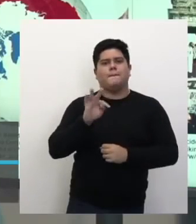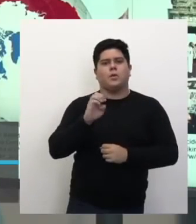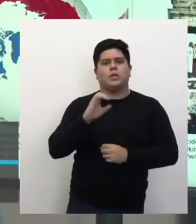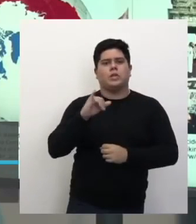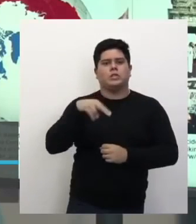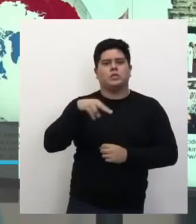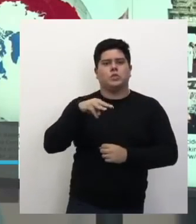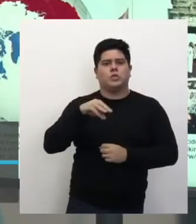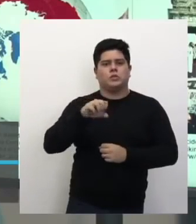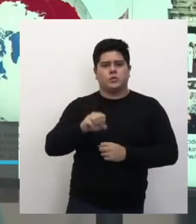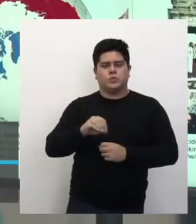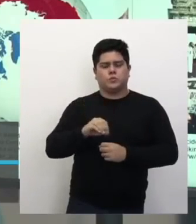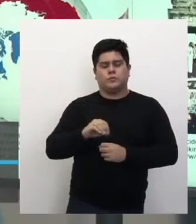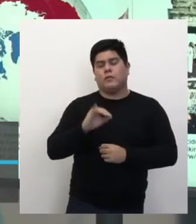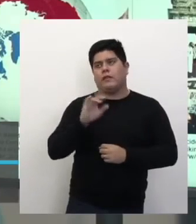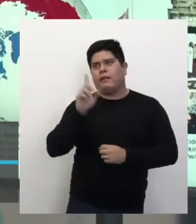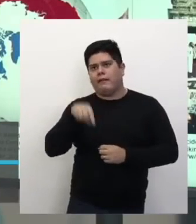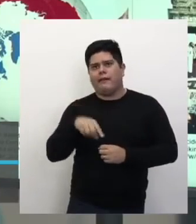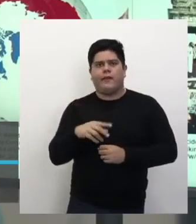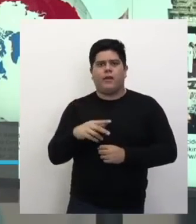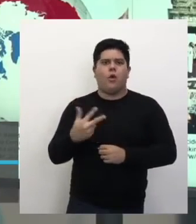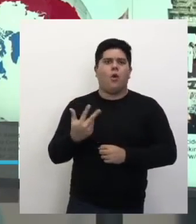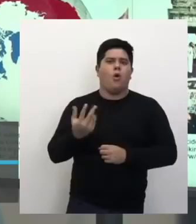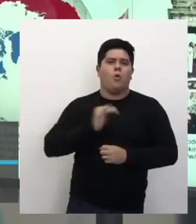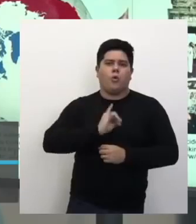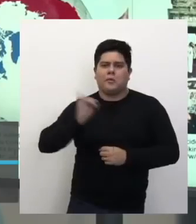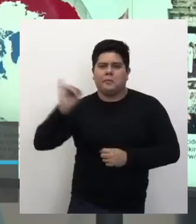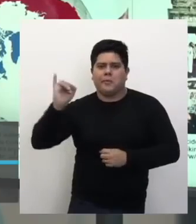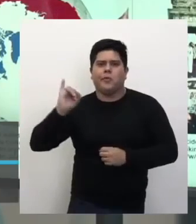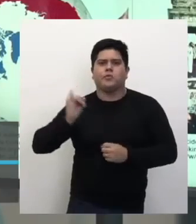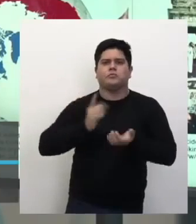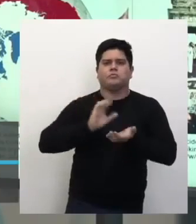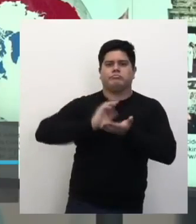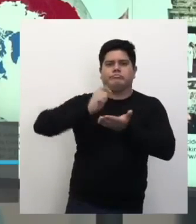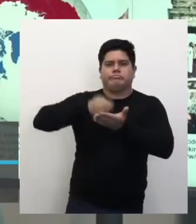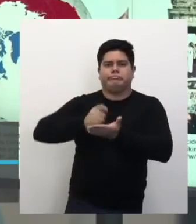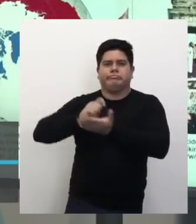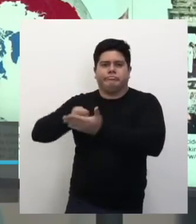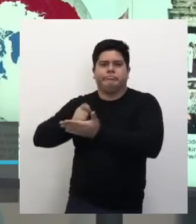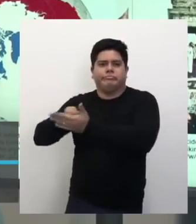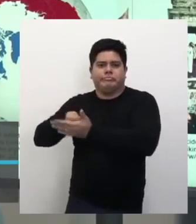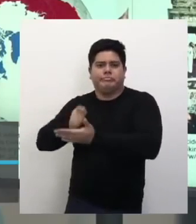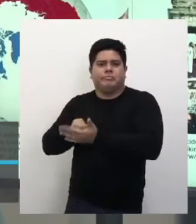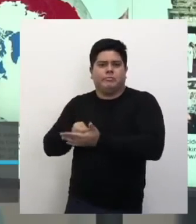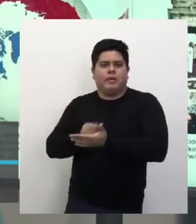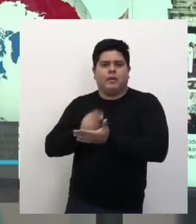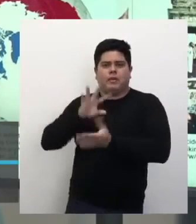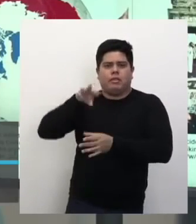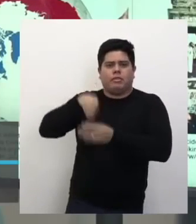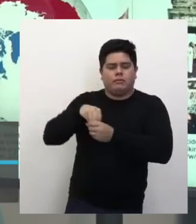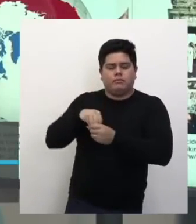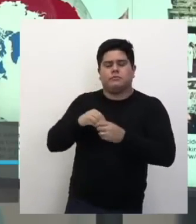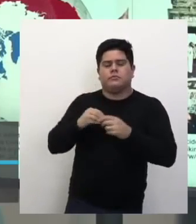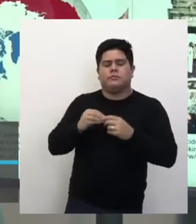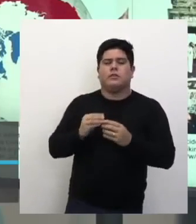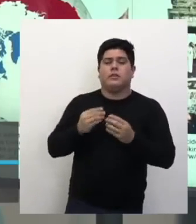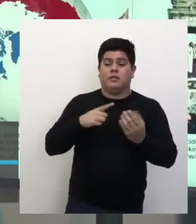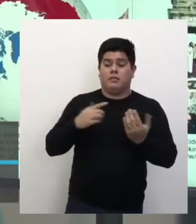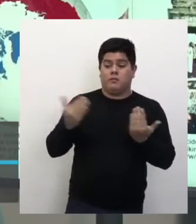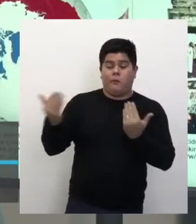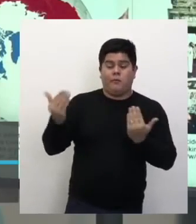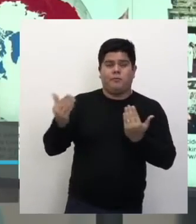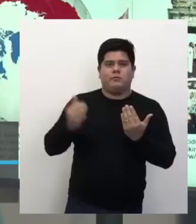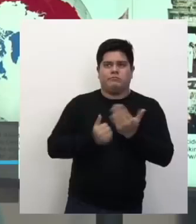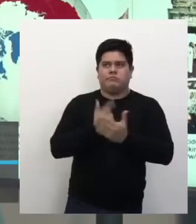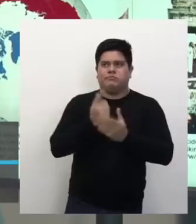um outro imposto, né, ou aumentando aí as tarifas alfandegárias desse produto que está concorrendo com o produto interno. Né,